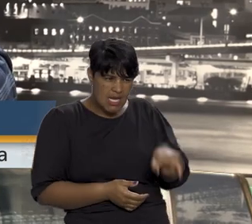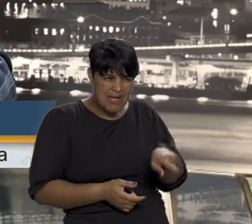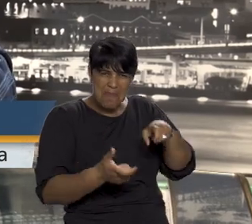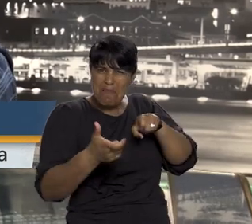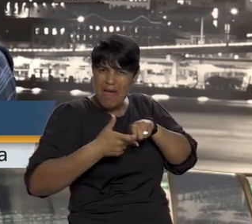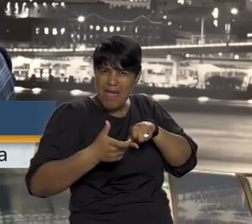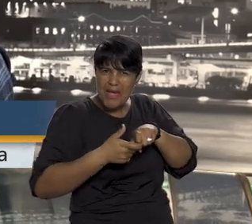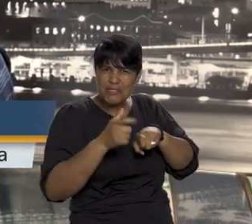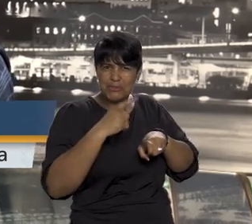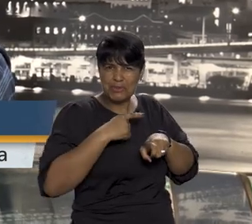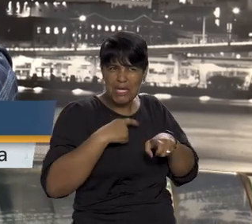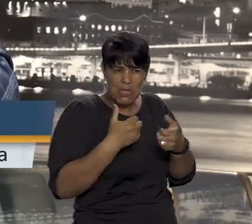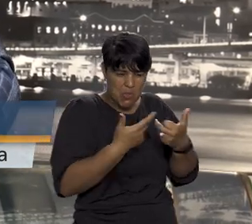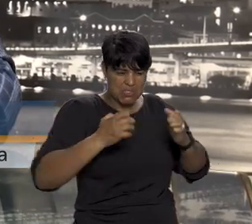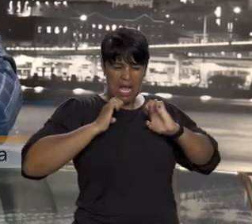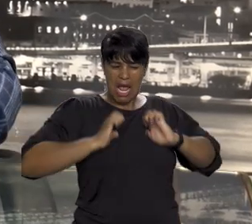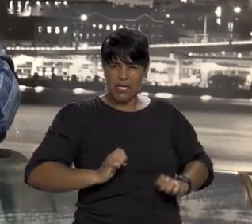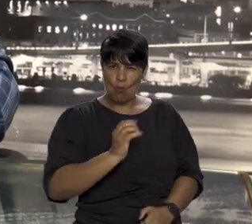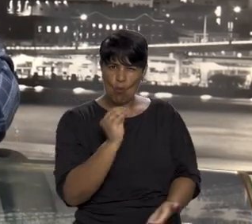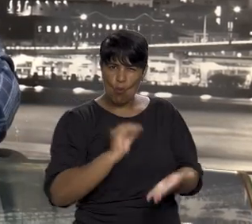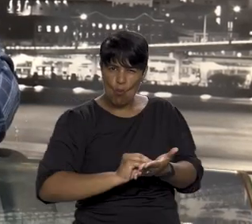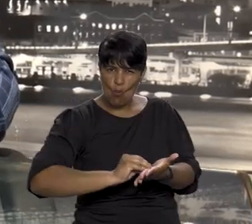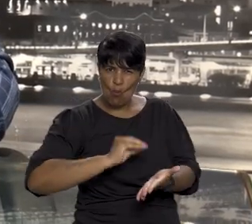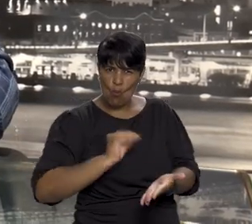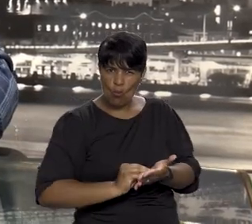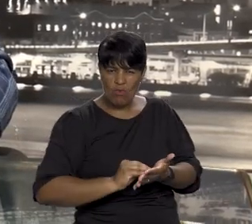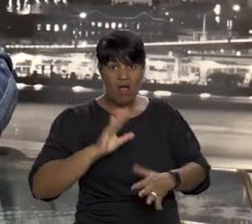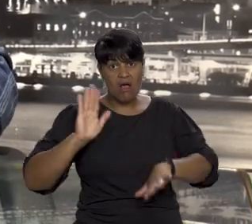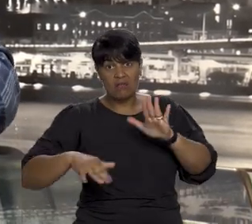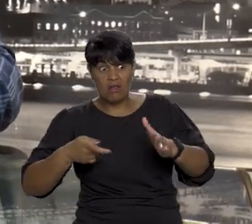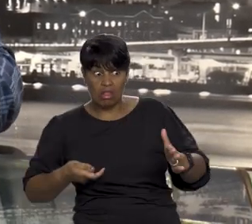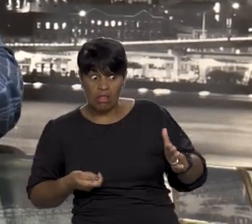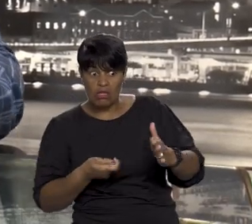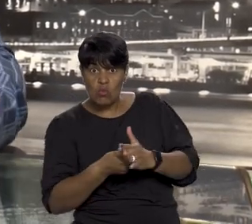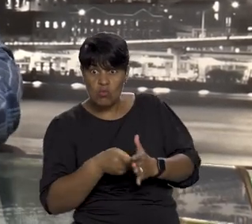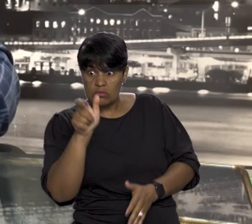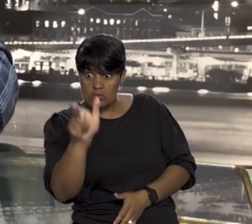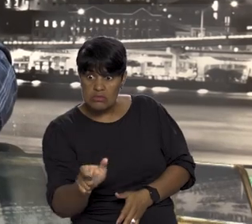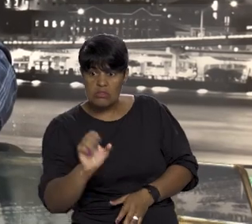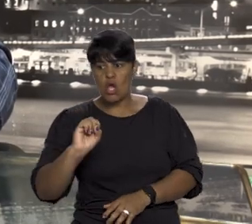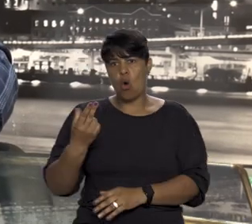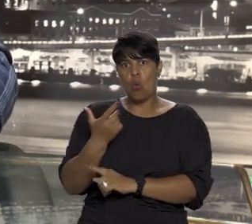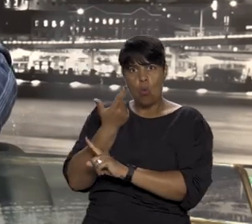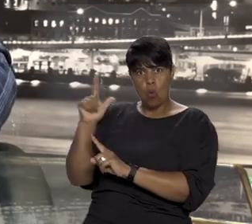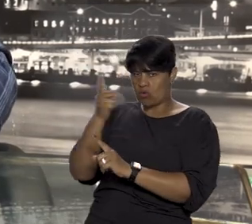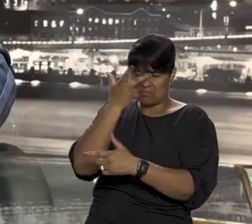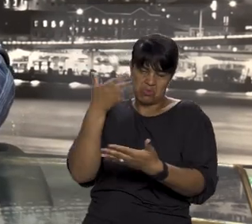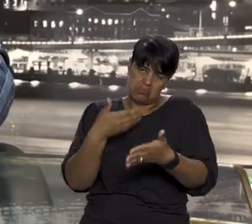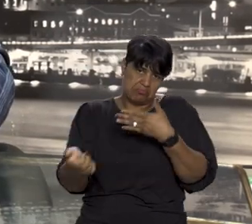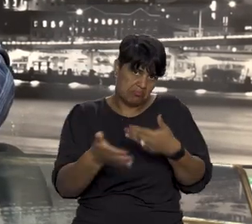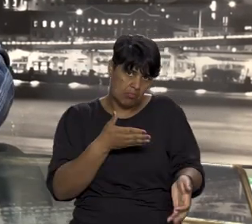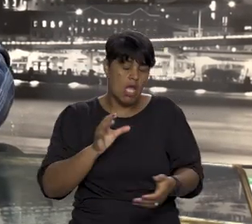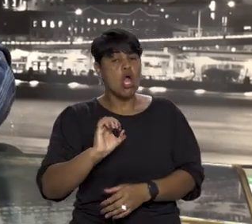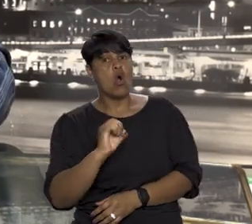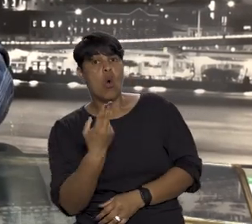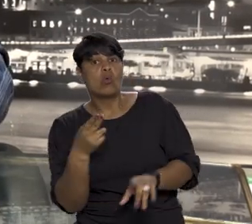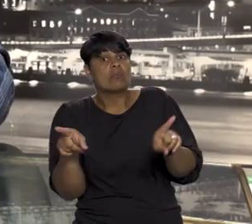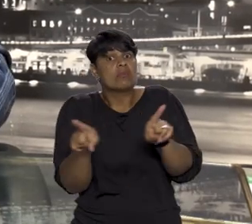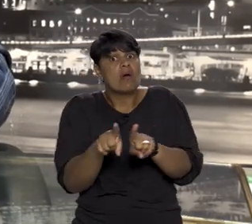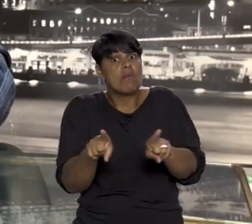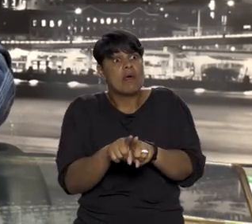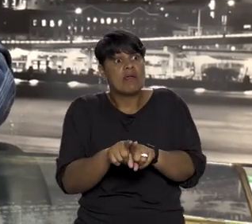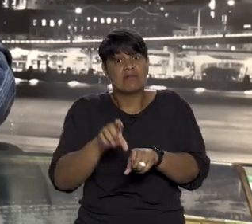médica antiética seja por uma denúncia de um paciente ou de uma autoridade ou até mesmo